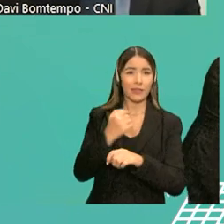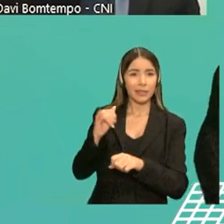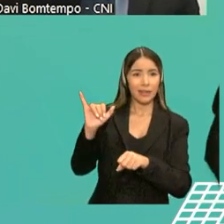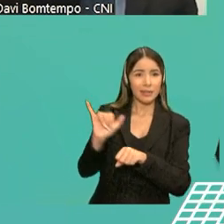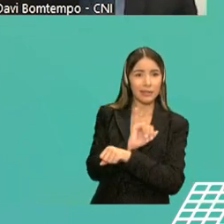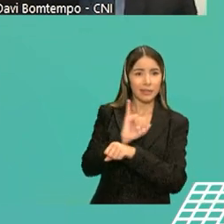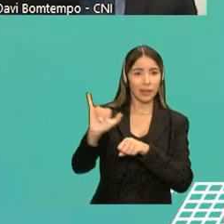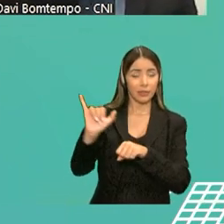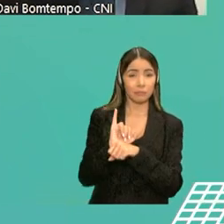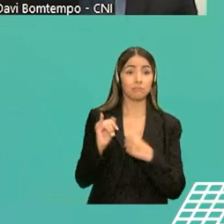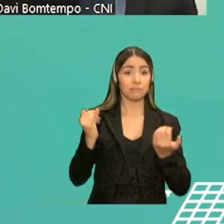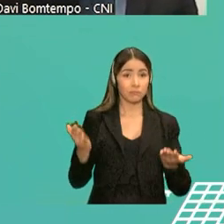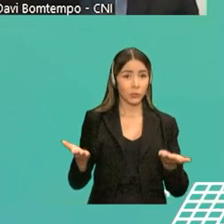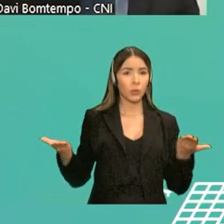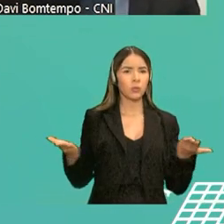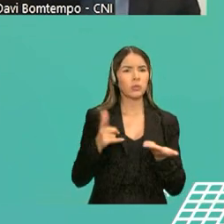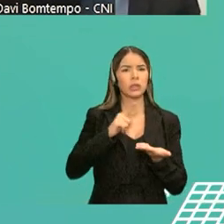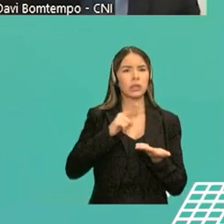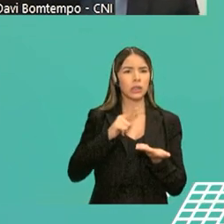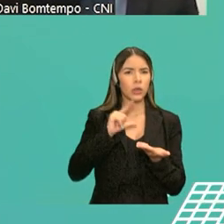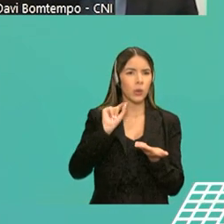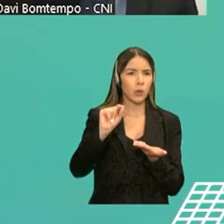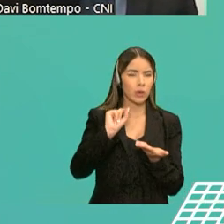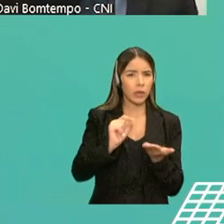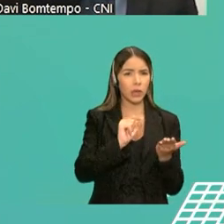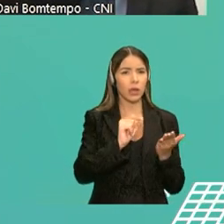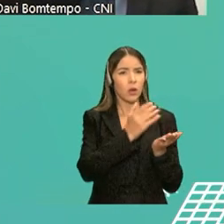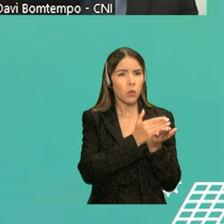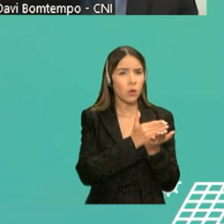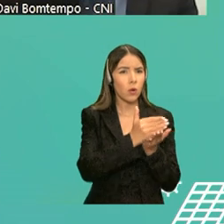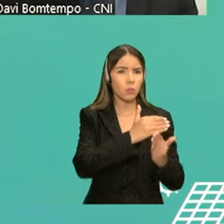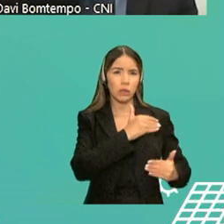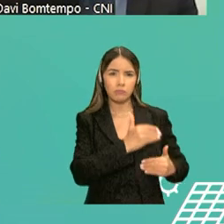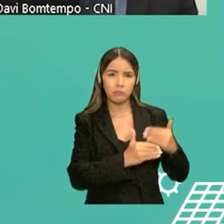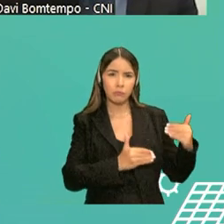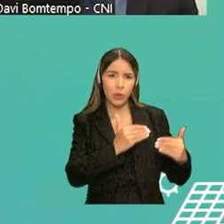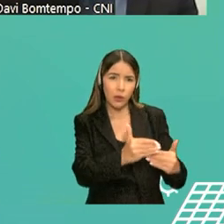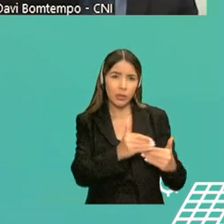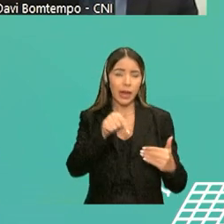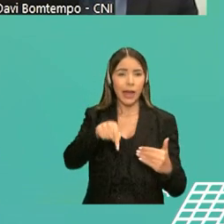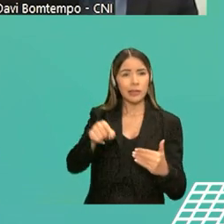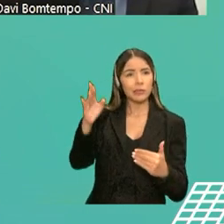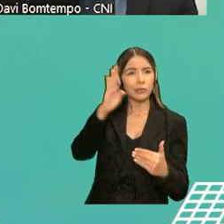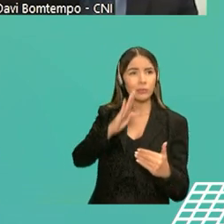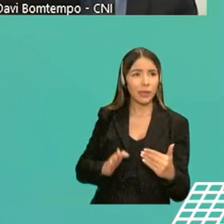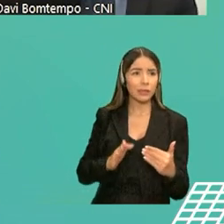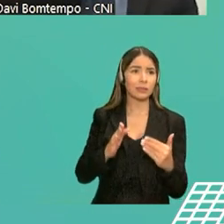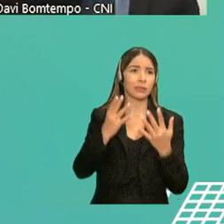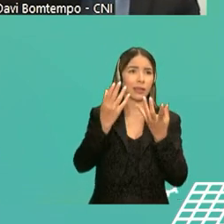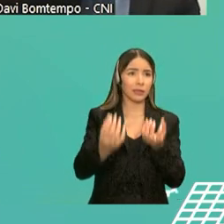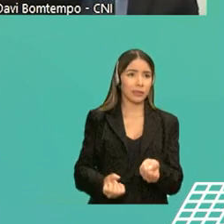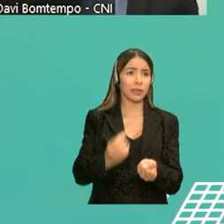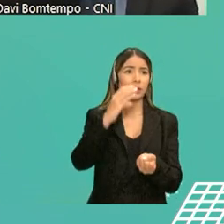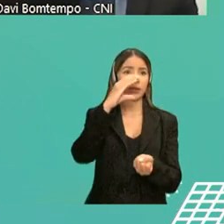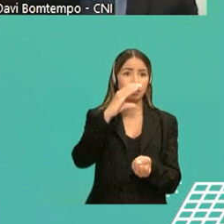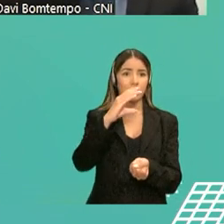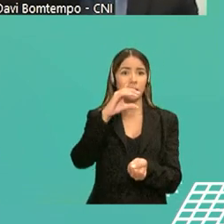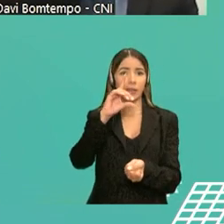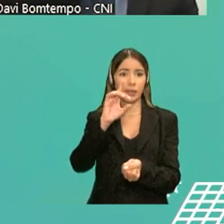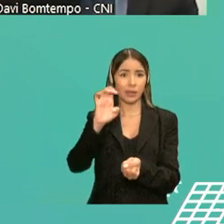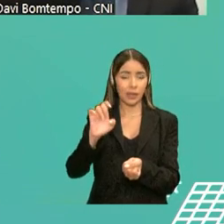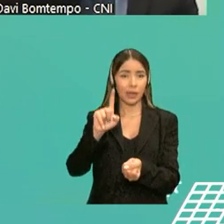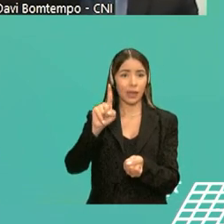Então, hoje a gente tem todo um início de processo de adesão do Brasil ao CDE, né? Uma agenda que é